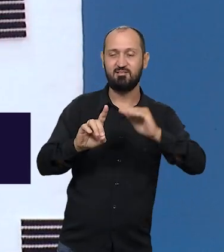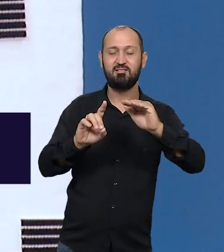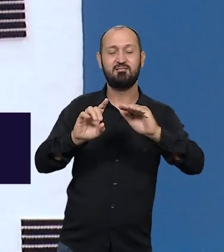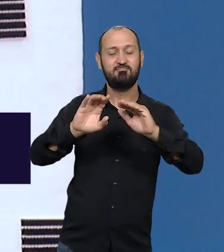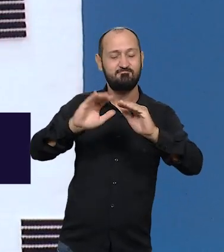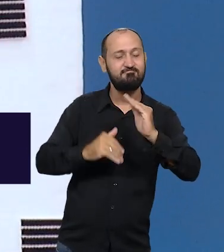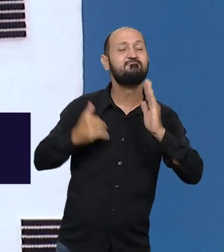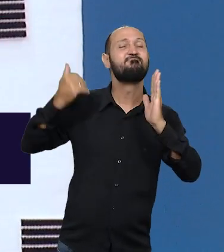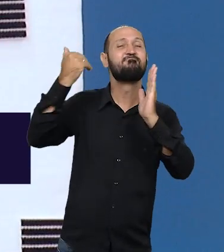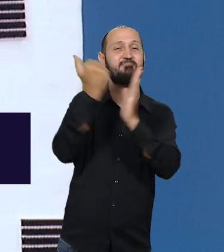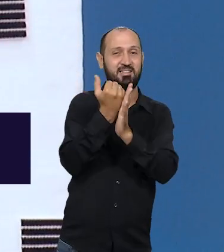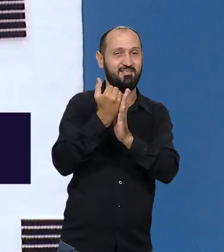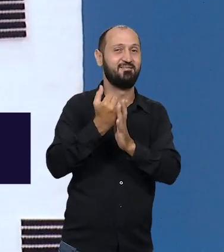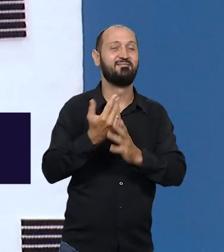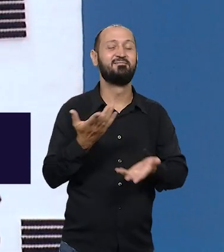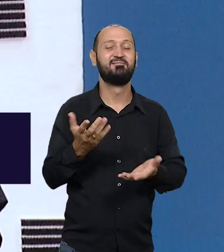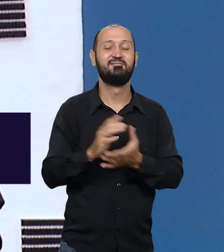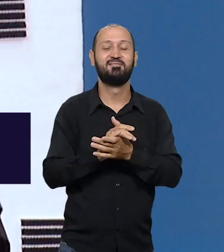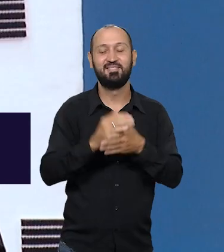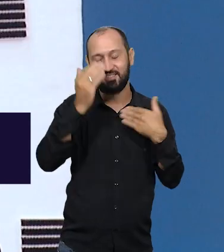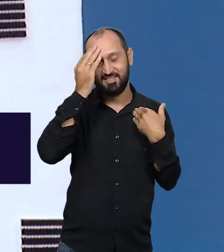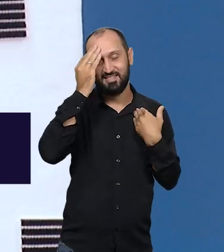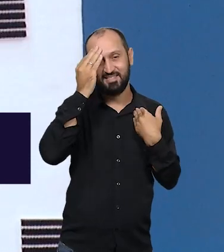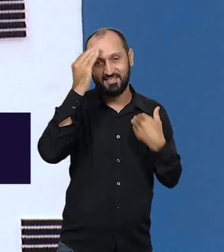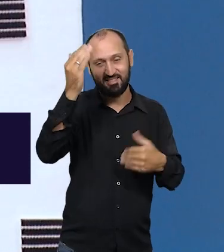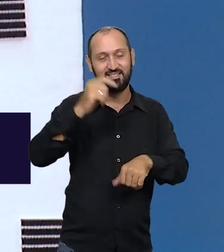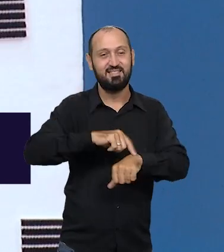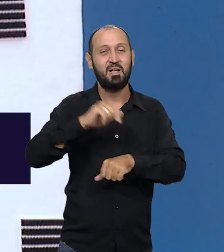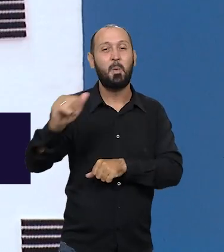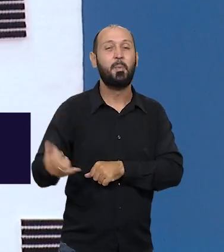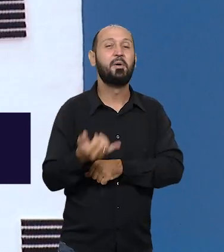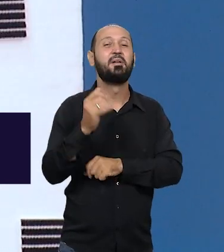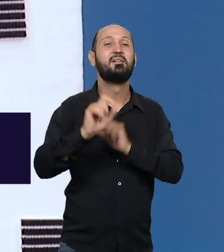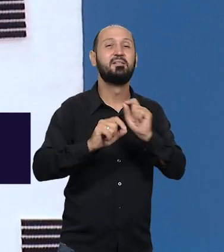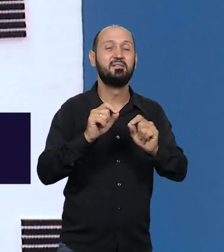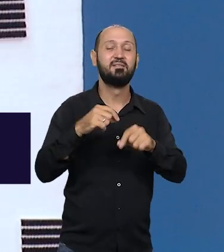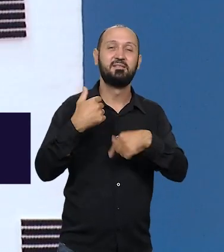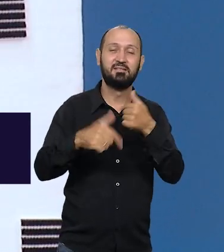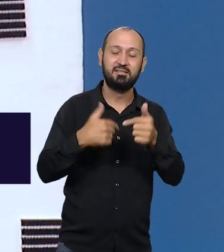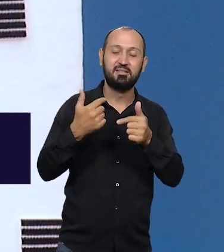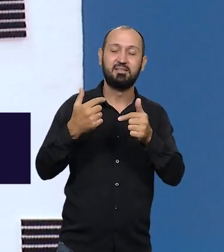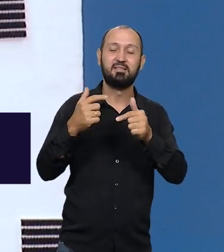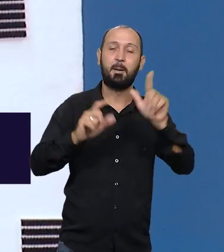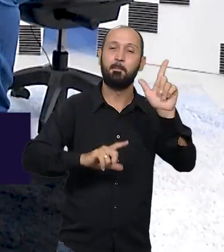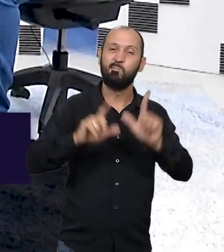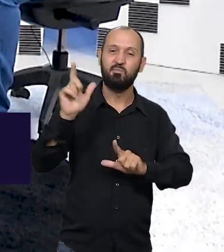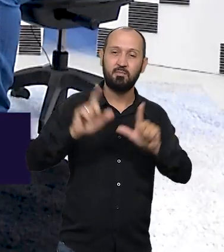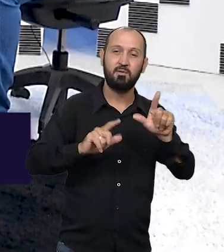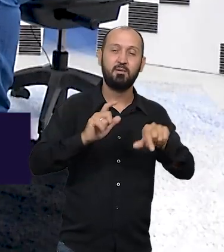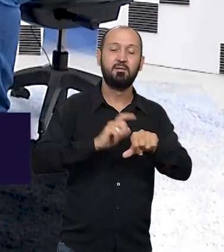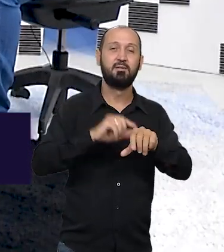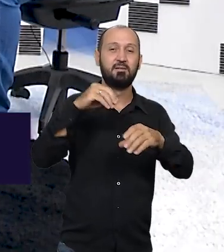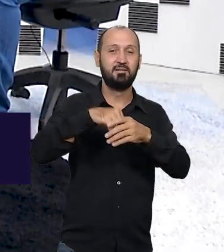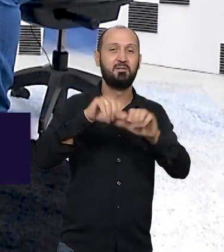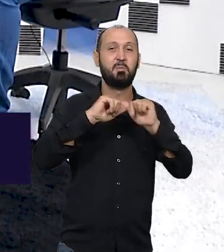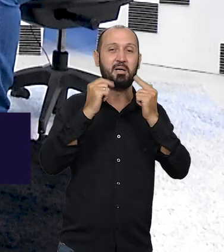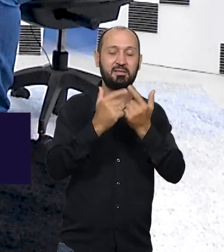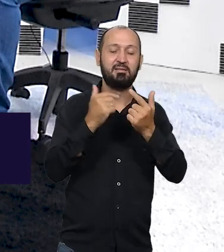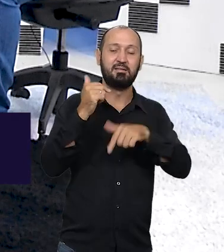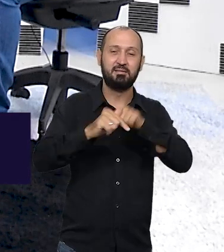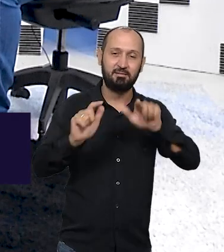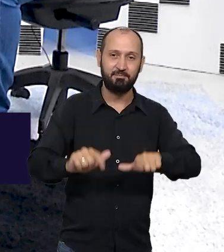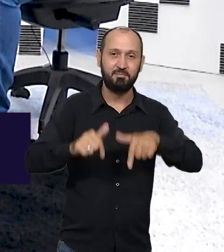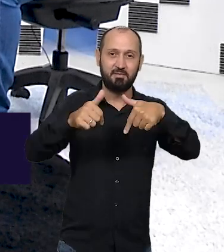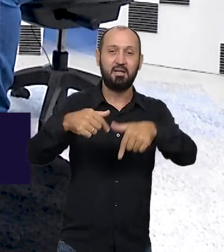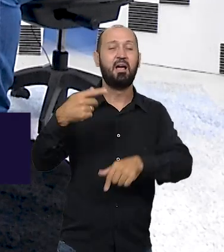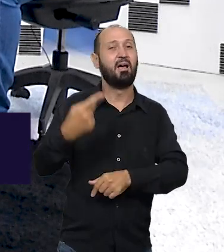Então, fica agradecimento dessa oportunidade de estar aqui nesse programa, principalmente numa assembleia tão atuante, que é a